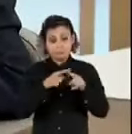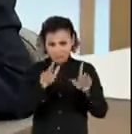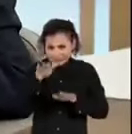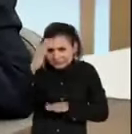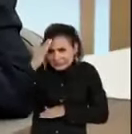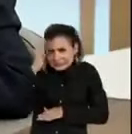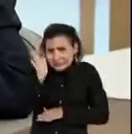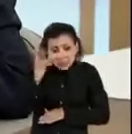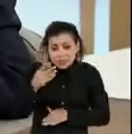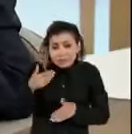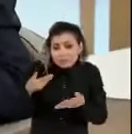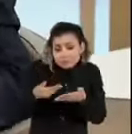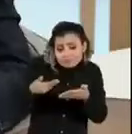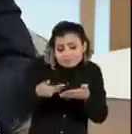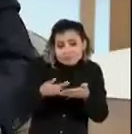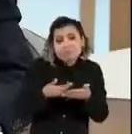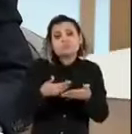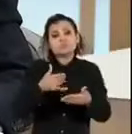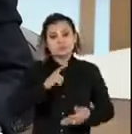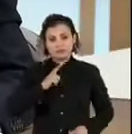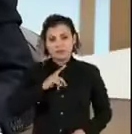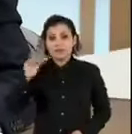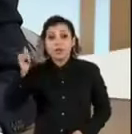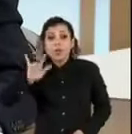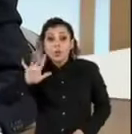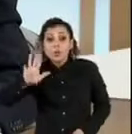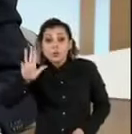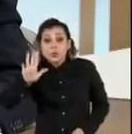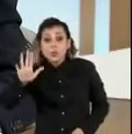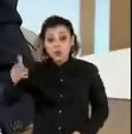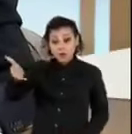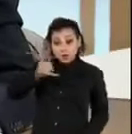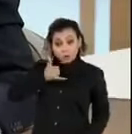último momento, e este telefonema do ex-presidente Lula